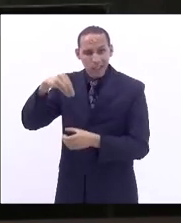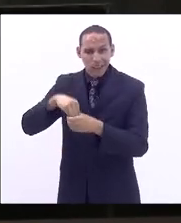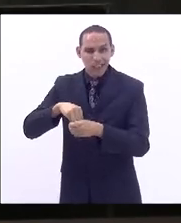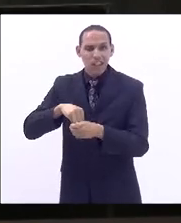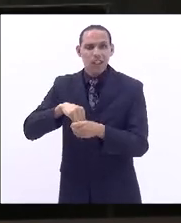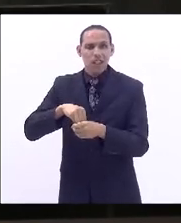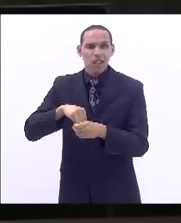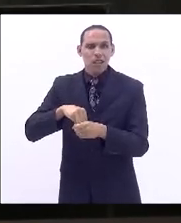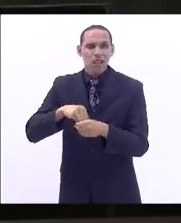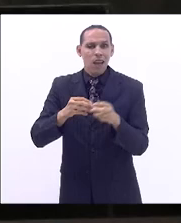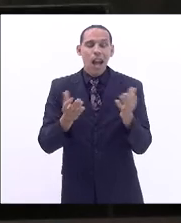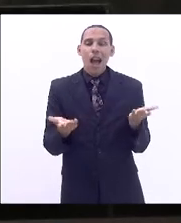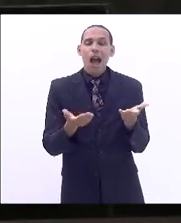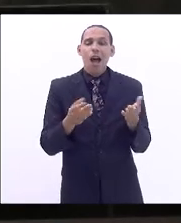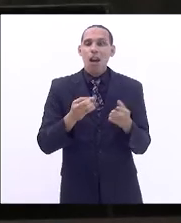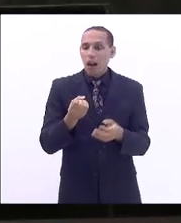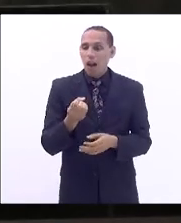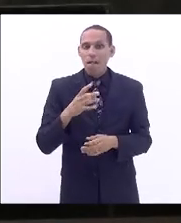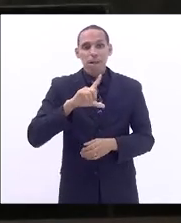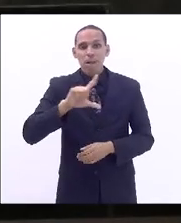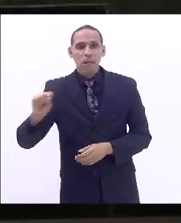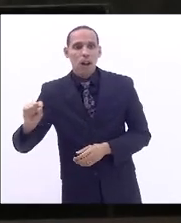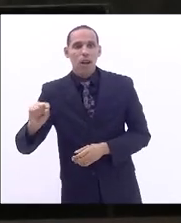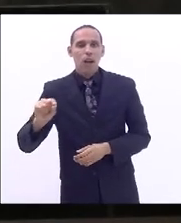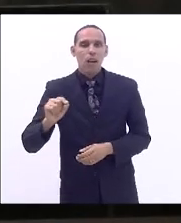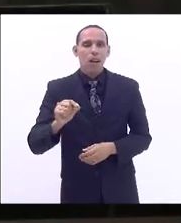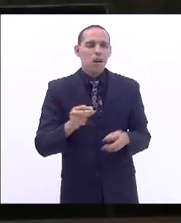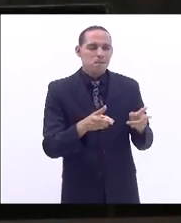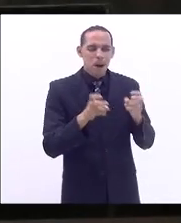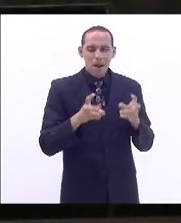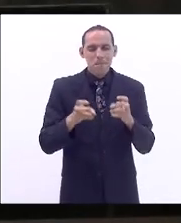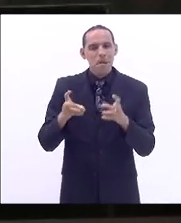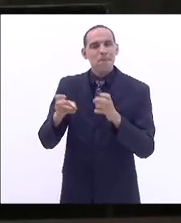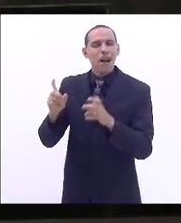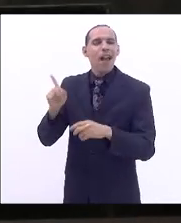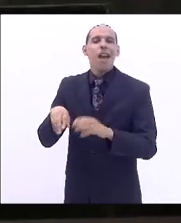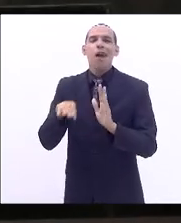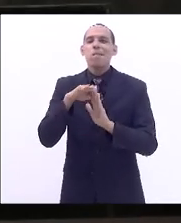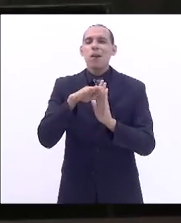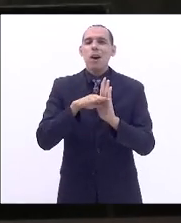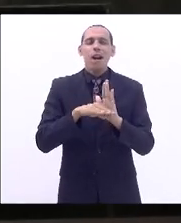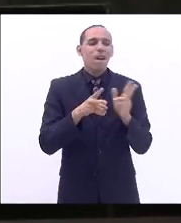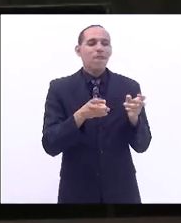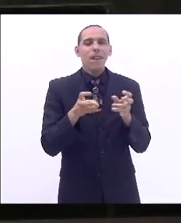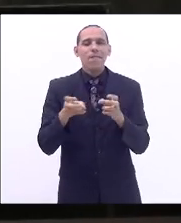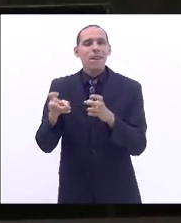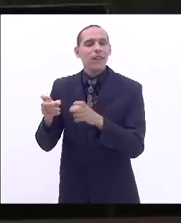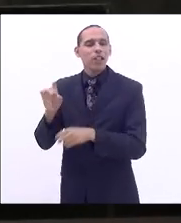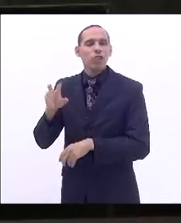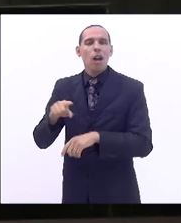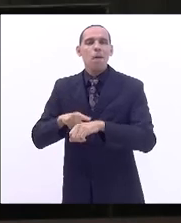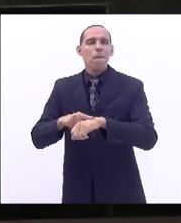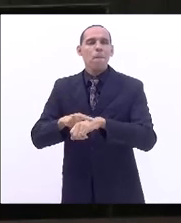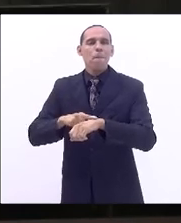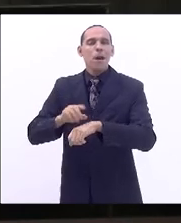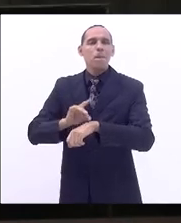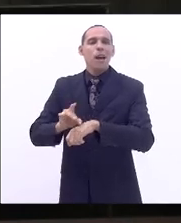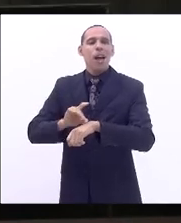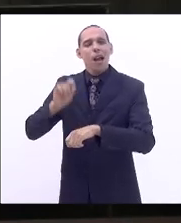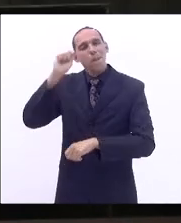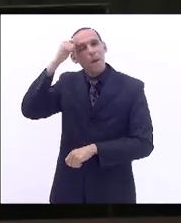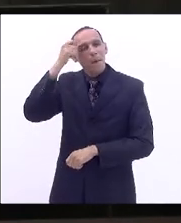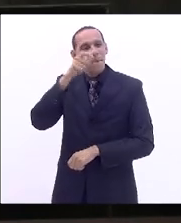sendo reconhecida de maneira fala ansiosa por um programa que só enxerga a pele preta é